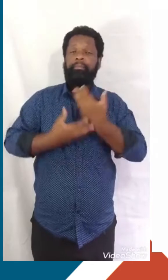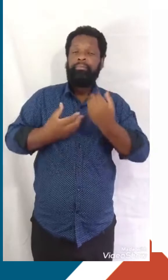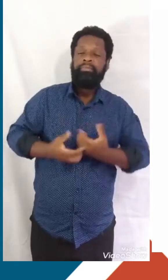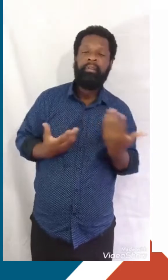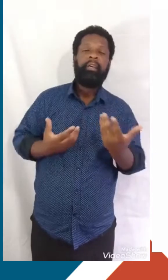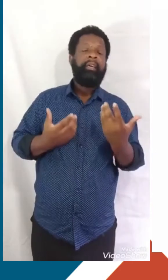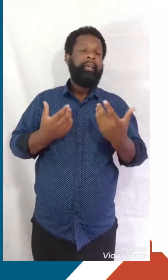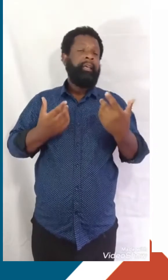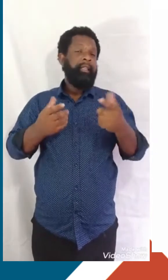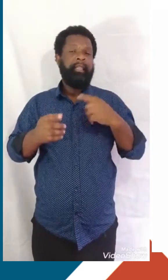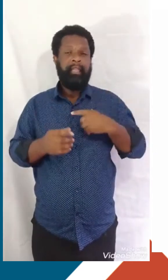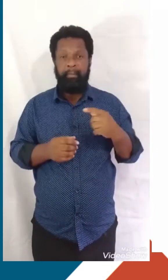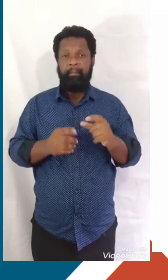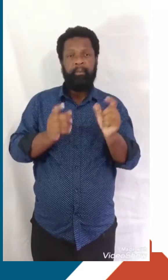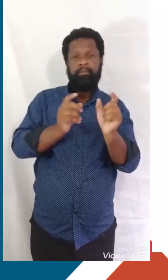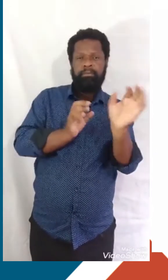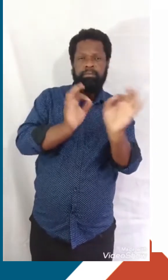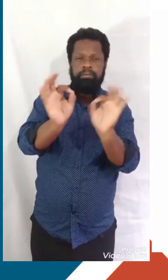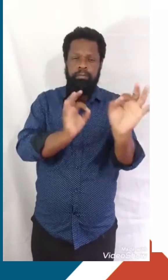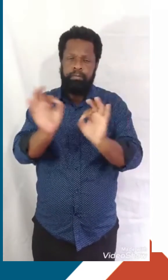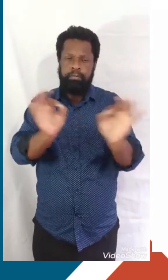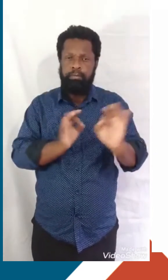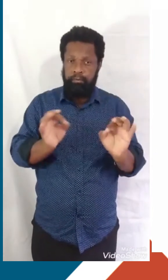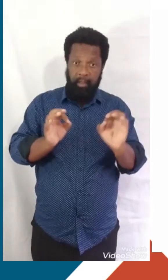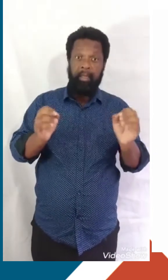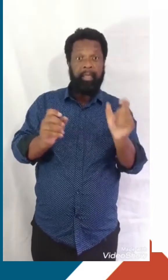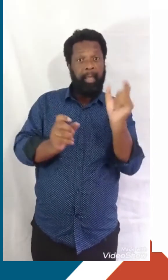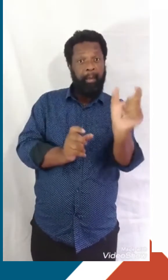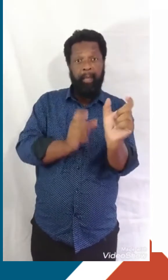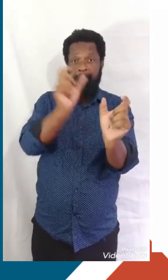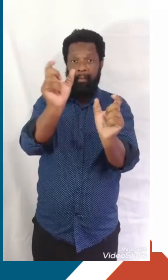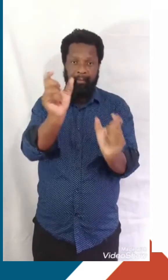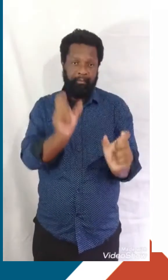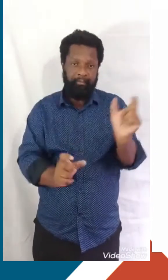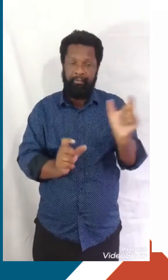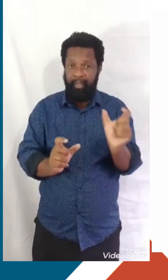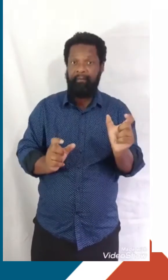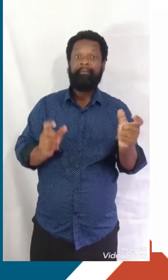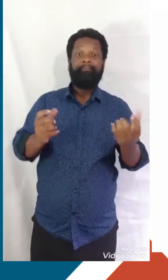o verso e valorizando a disposição gráfica das palavras.